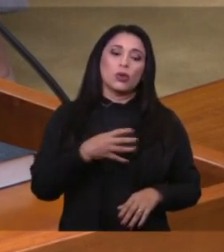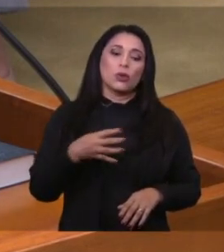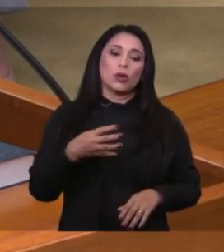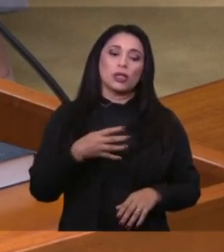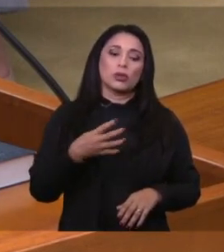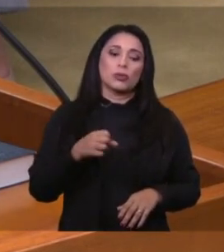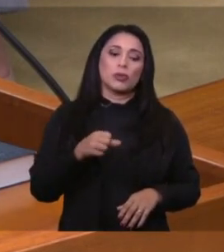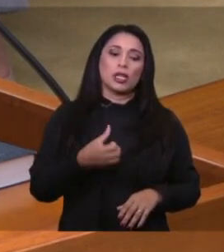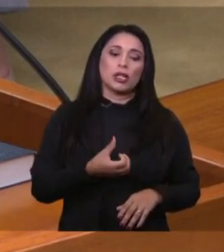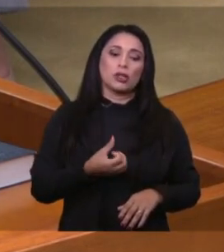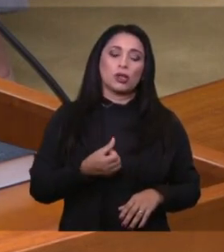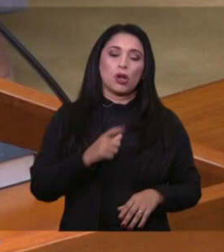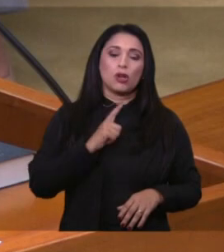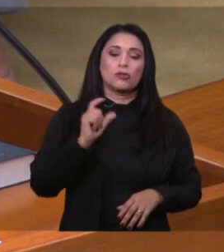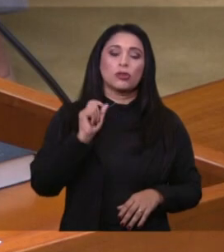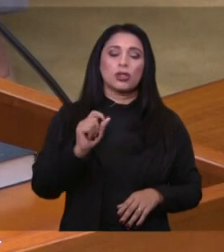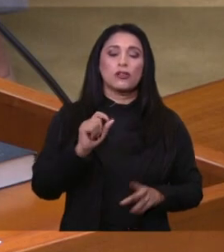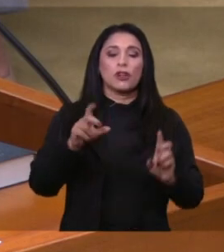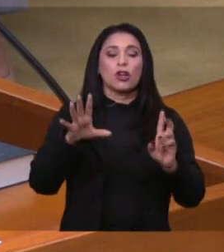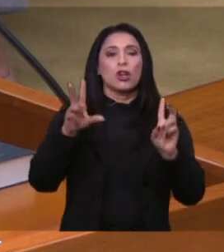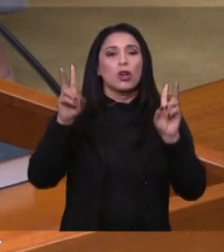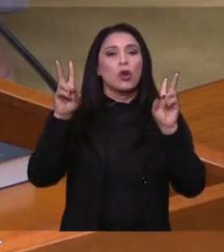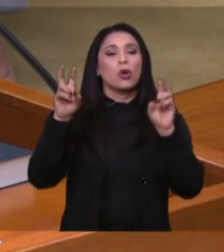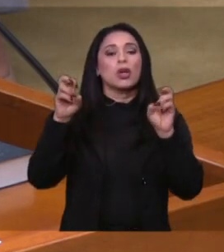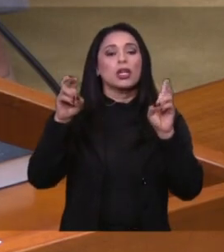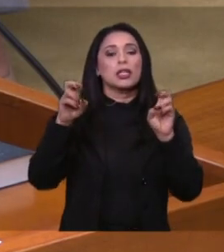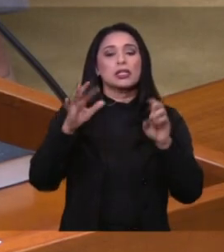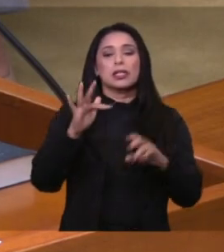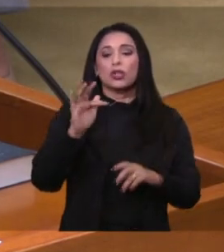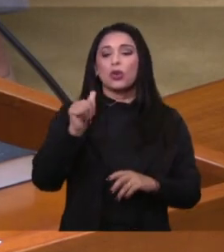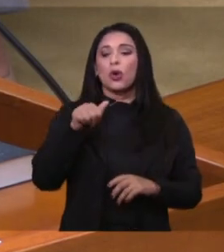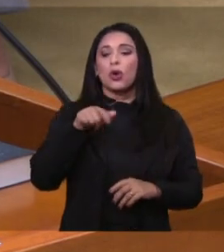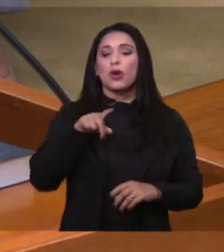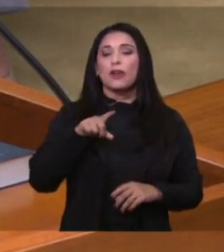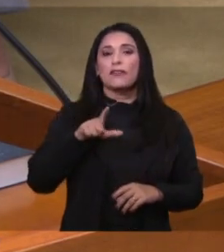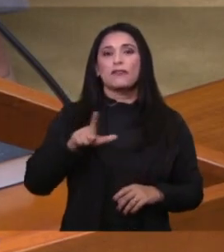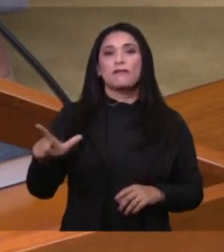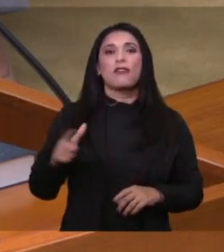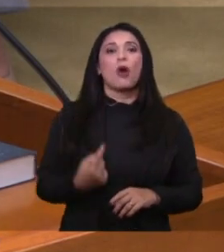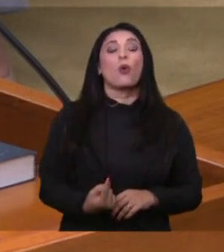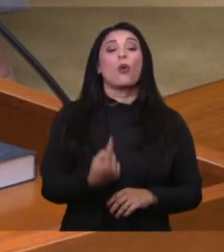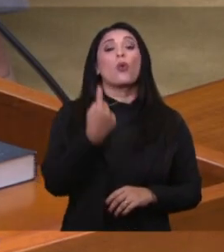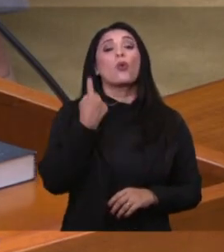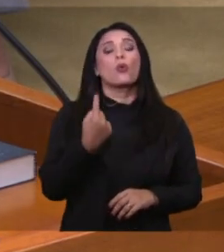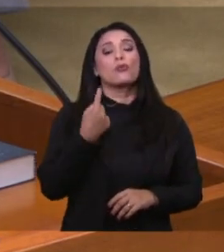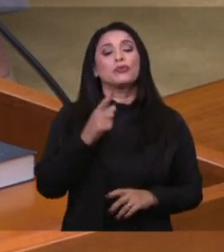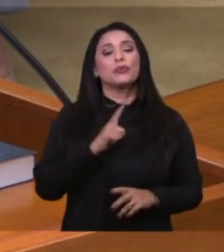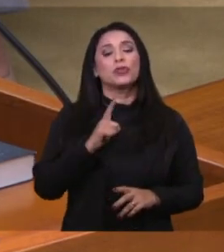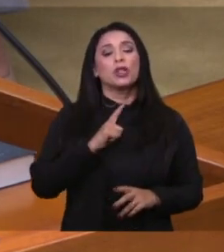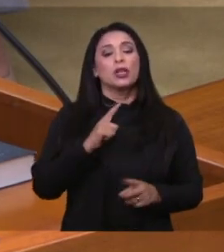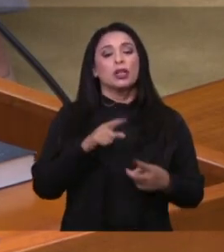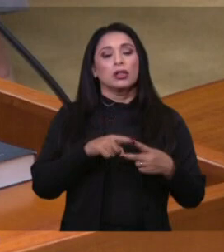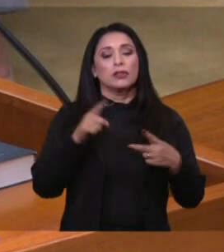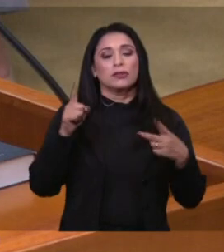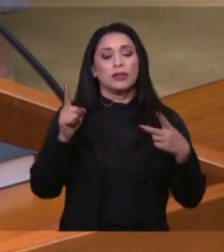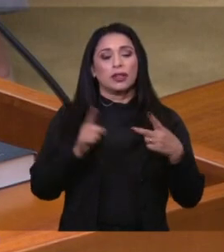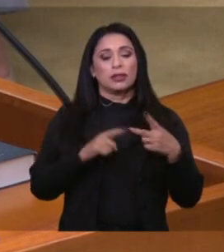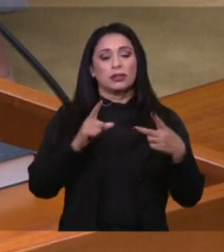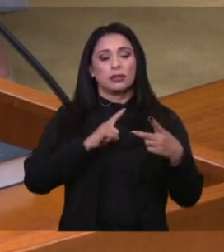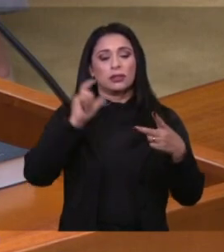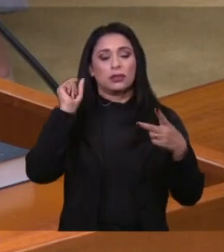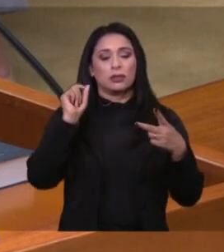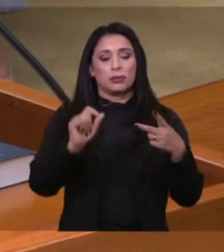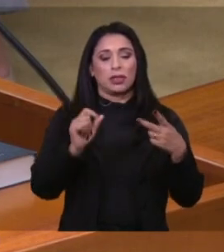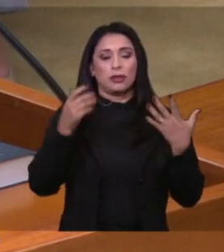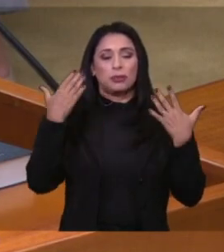que veiculou o que ficou conhecido como tema de FAO 1. Quais as duas perspectivas hermenêuticas que se contrapuseram